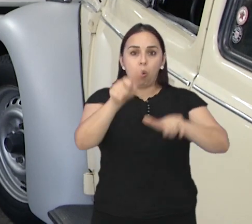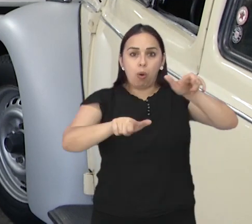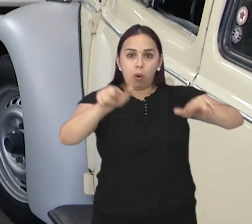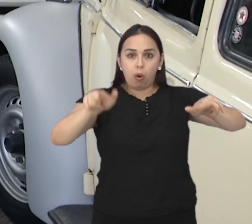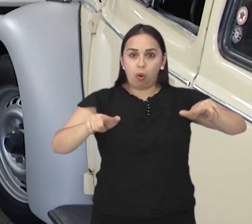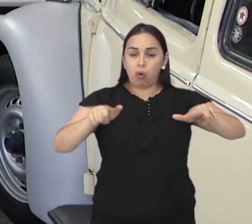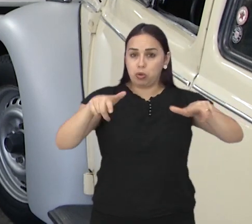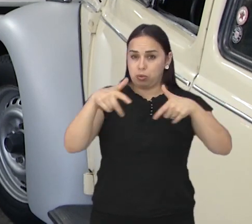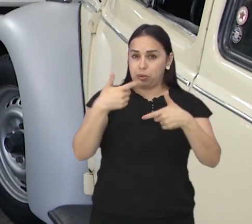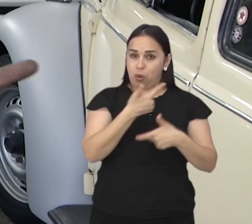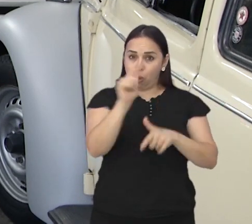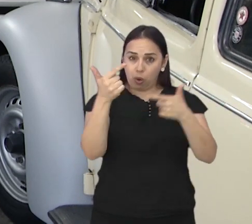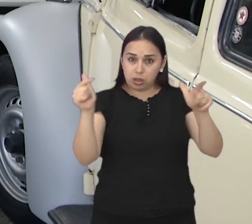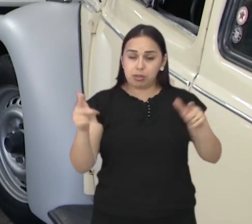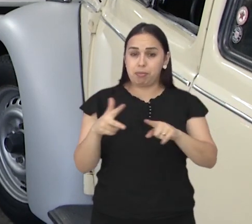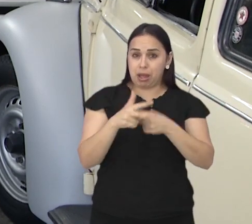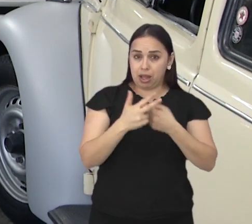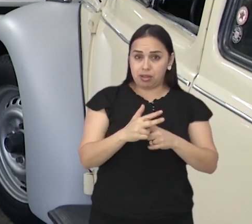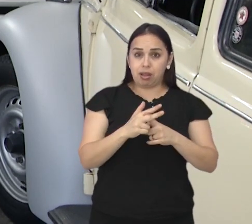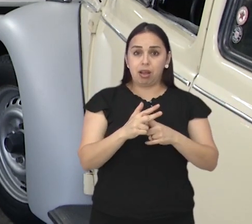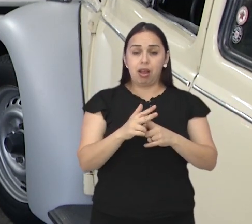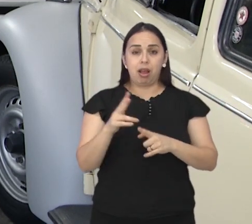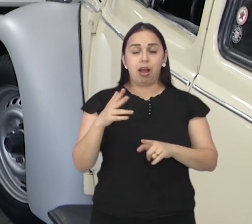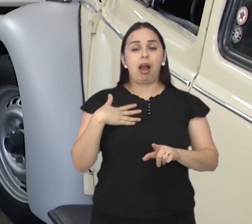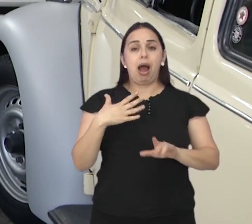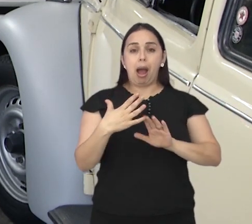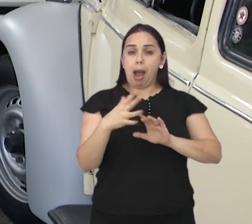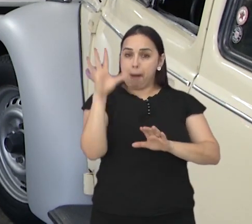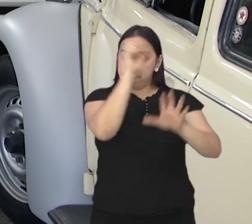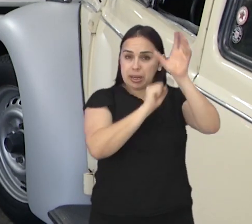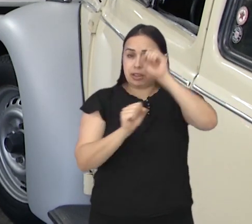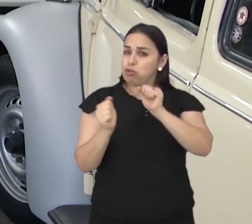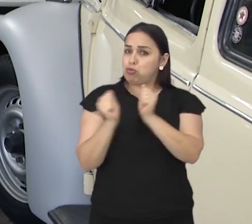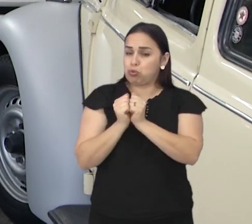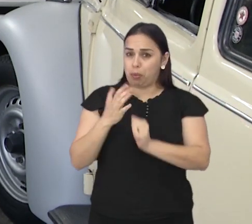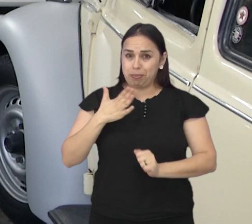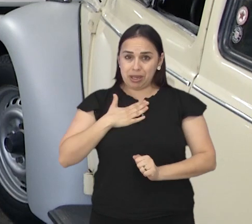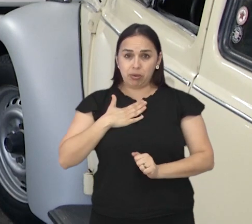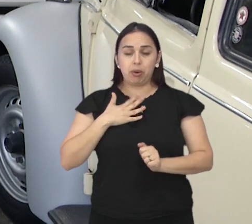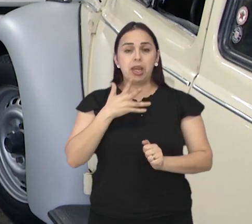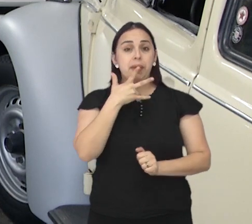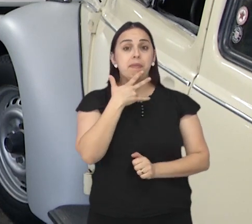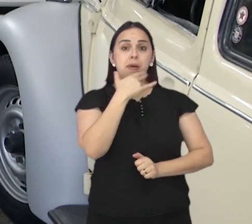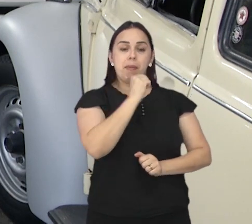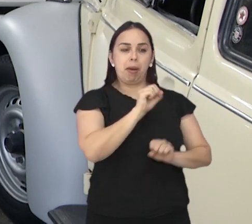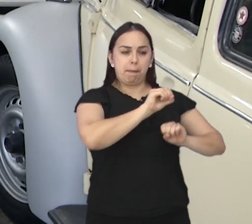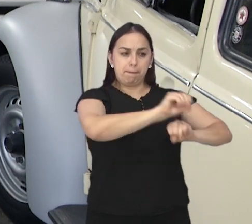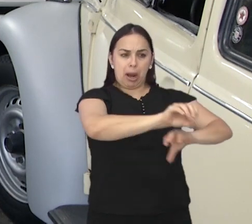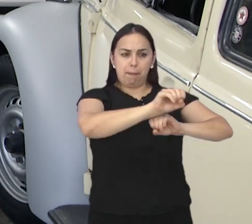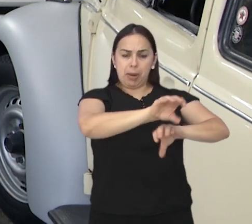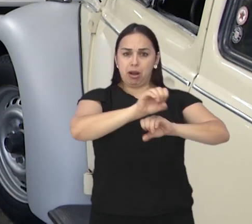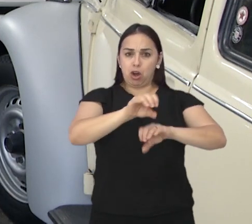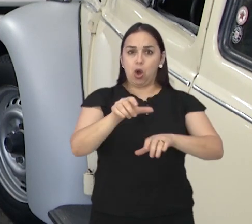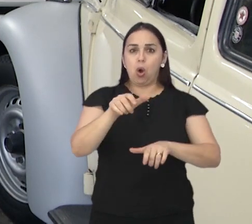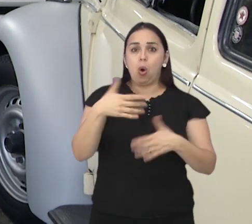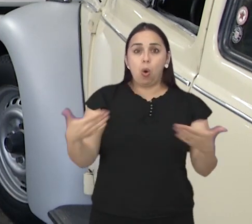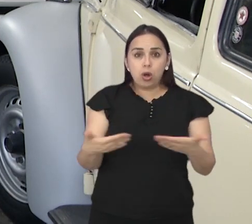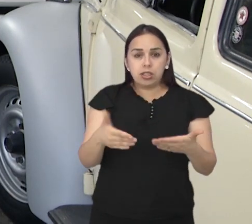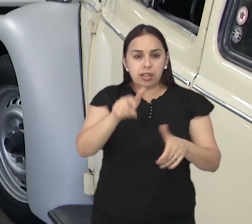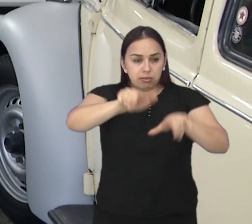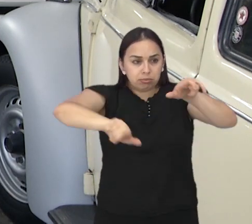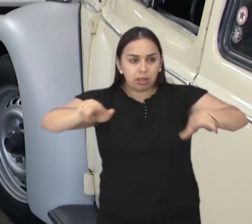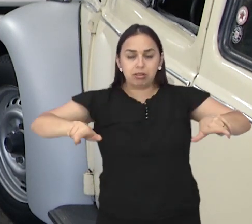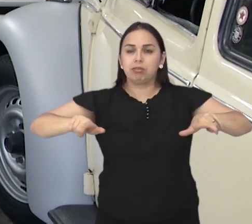muitos mecânicos que tem aqui na Redondeza aprenderam com o meu pai e com a gente. Tá, várias pessoas que hoje